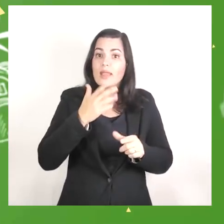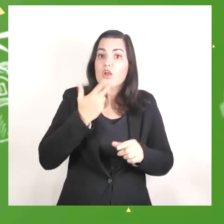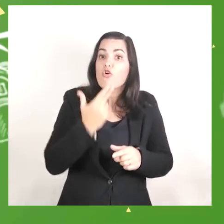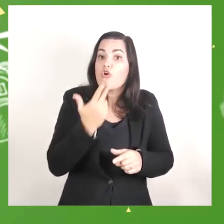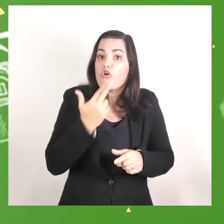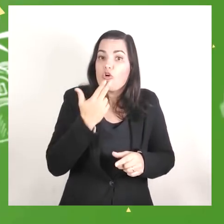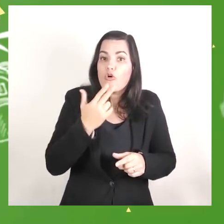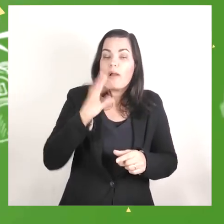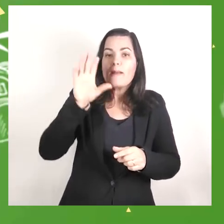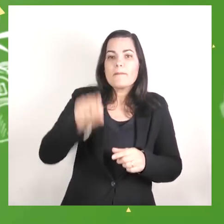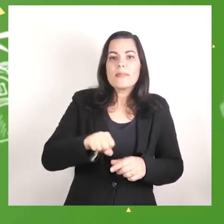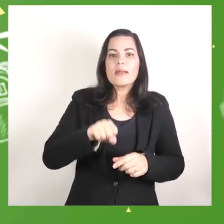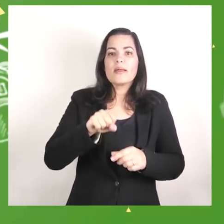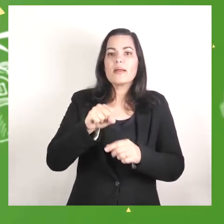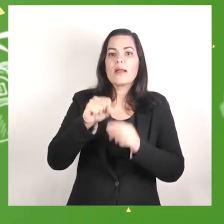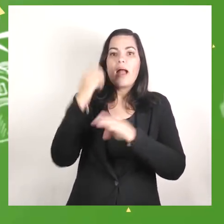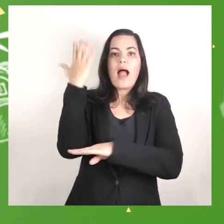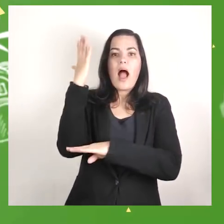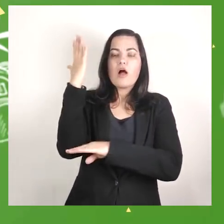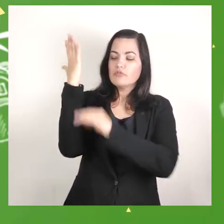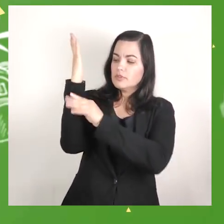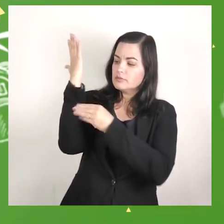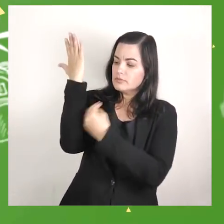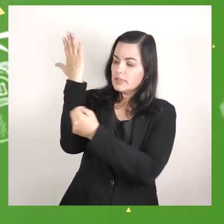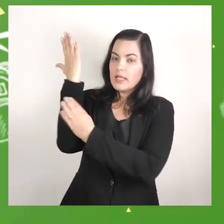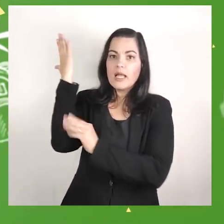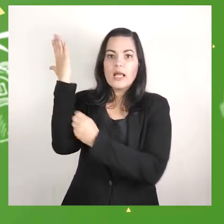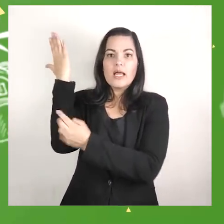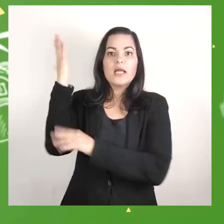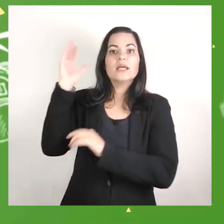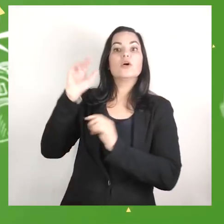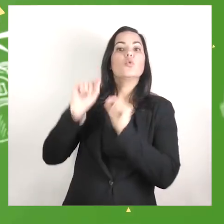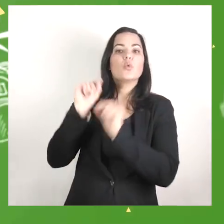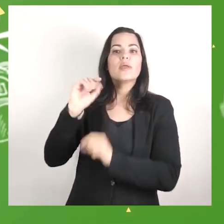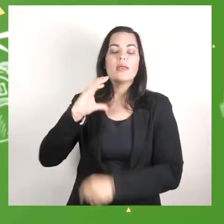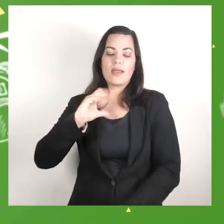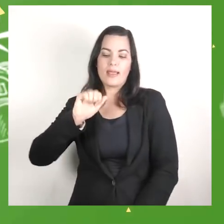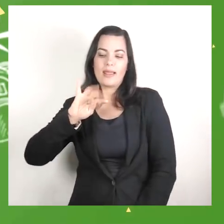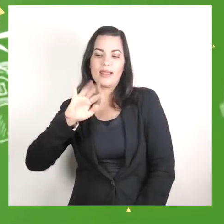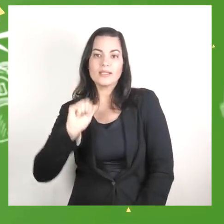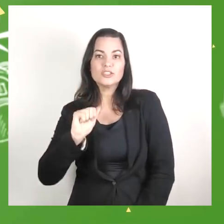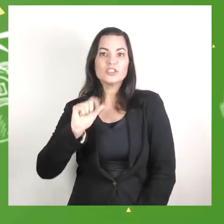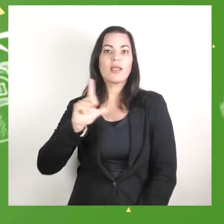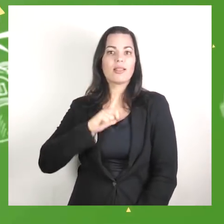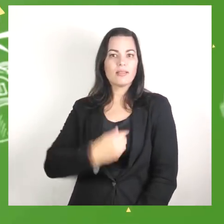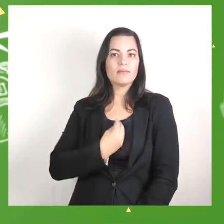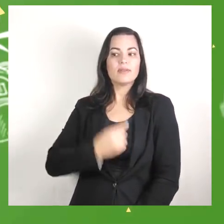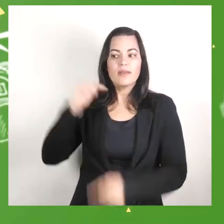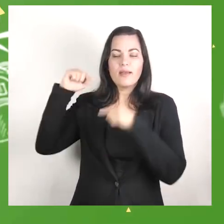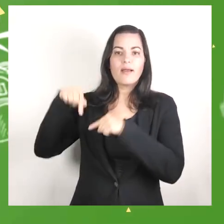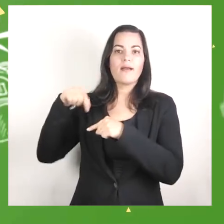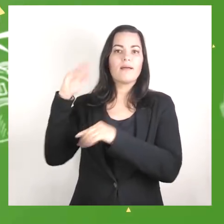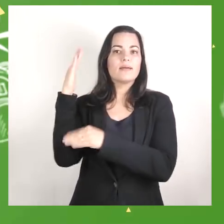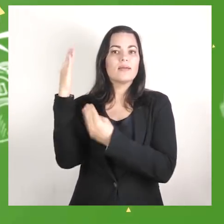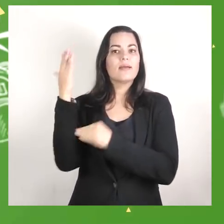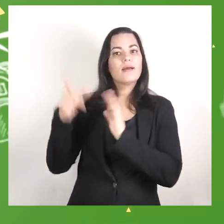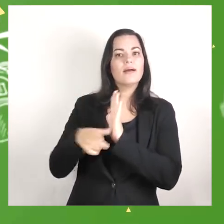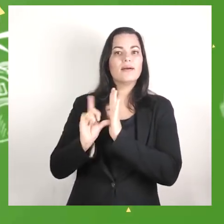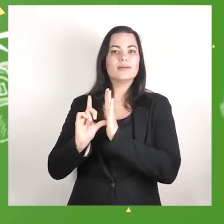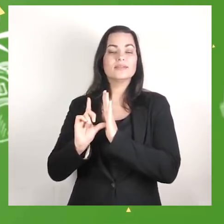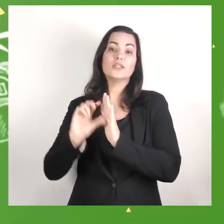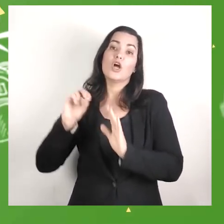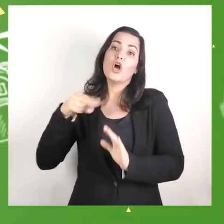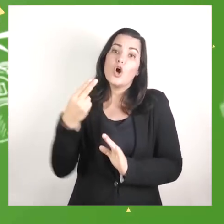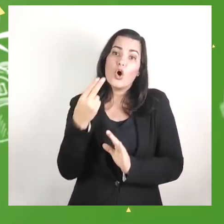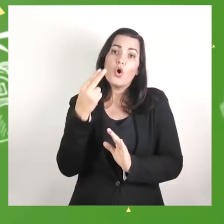nas árvores deixando um recado. Kátia esteve aqui. Ou ainda, pegaria a casquinha, um galho bem afiadinho aí